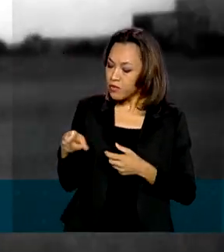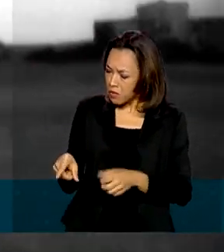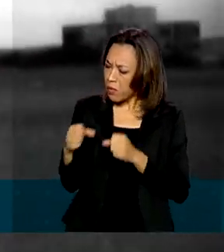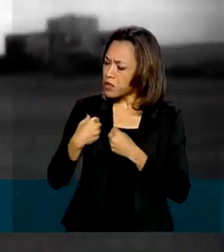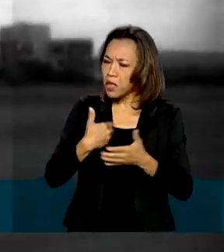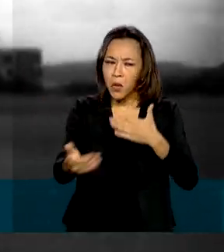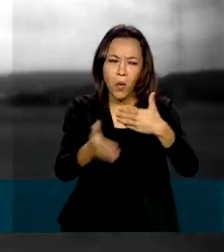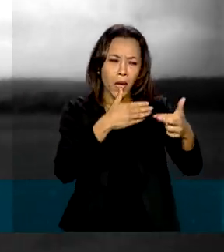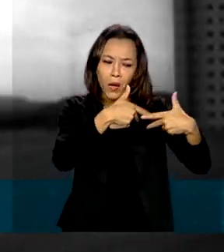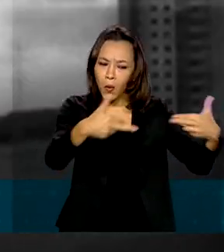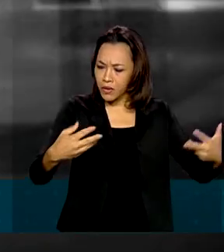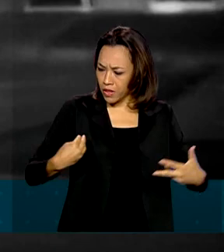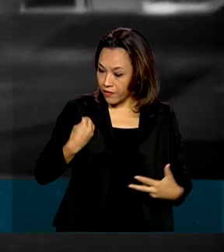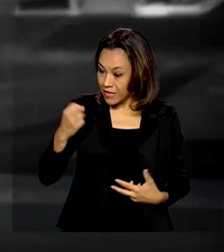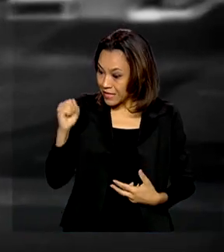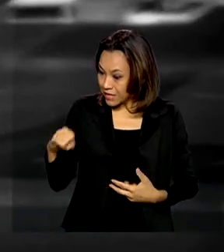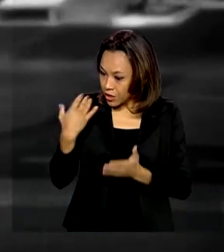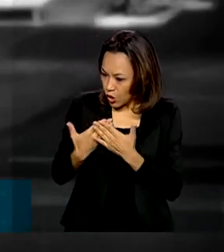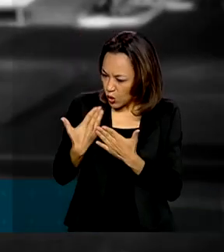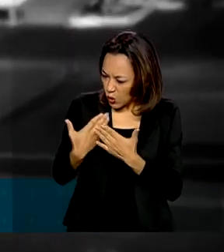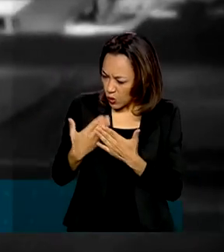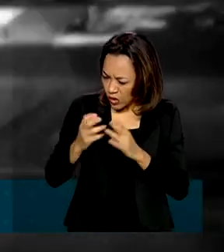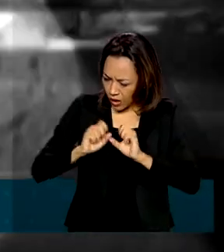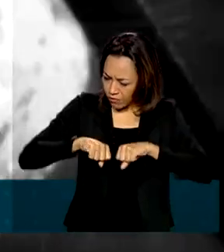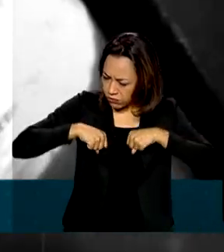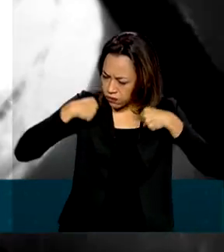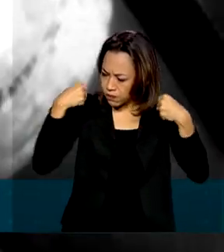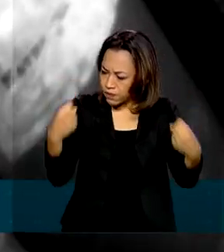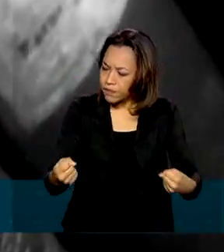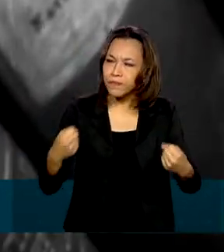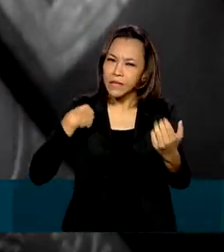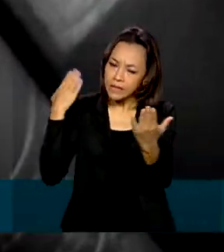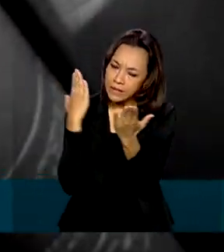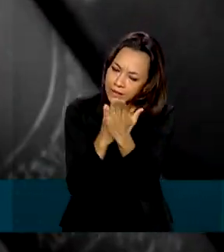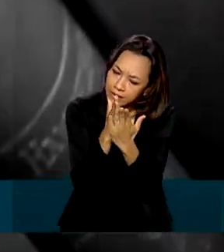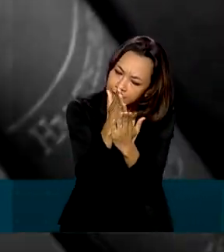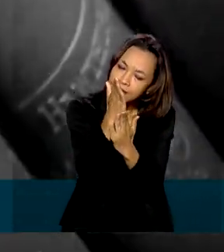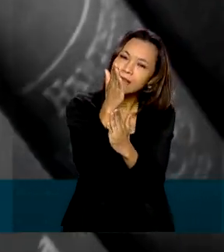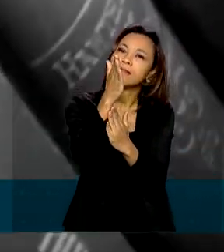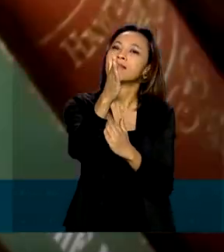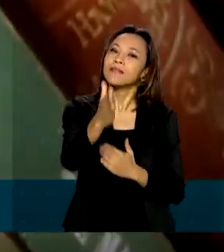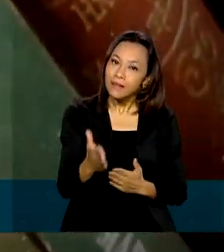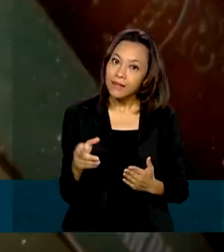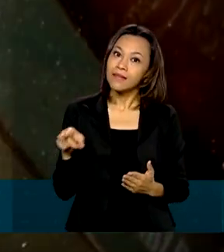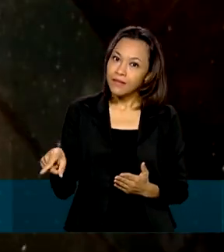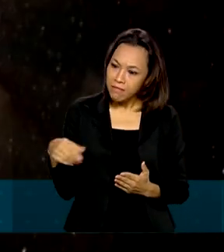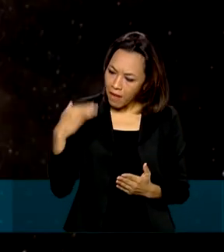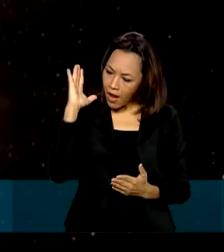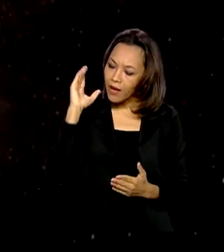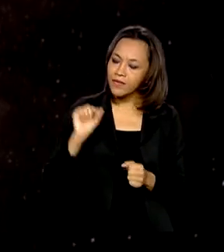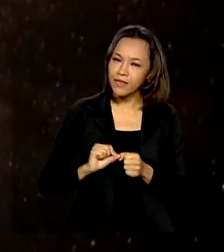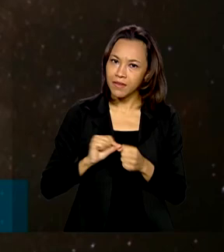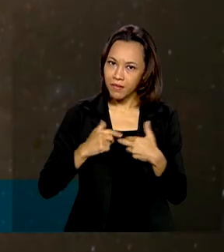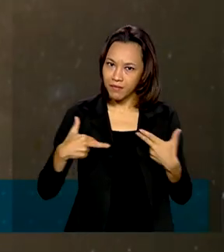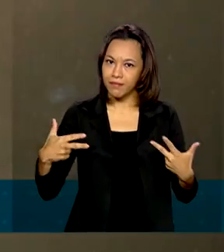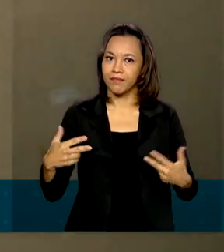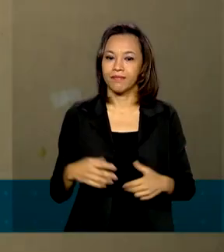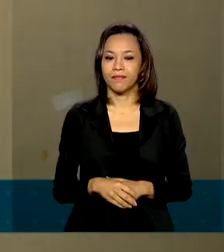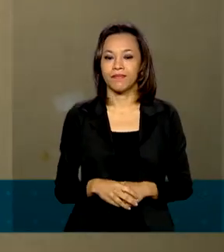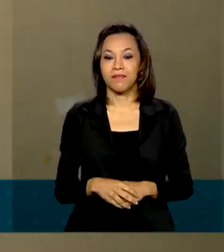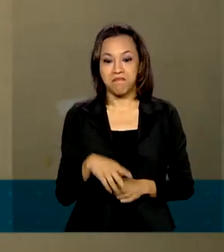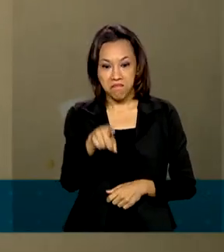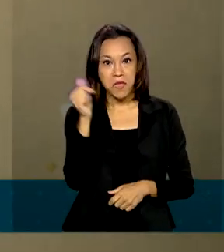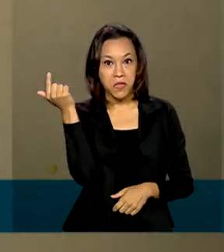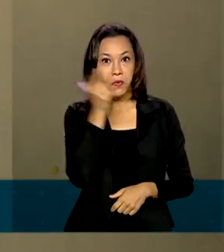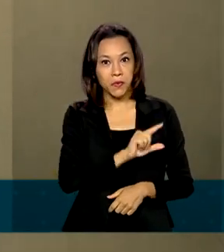na vida, se estudar muito, trabalhar, persistir e sempre fizer mais do que esperam de você. E